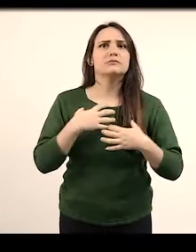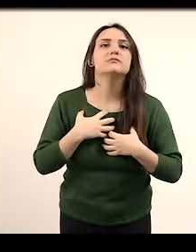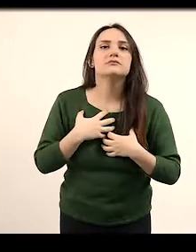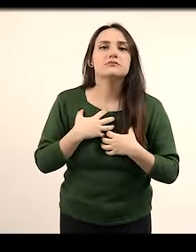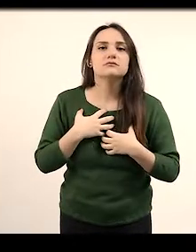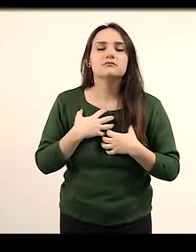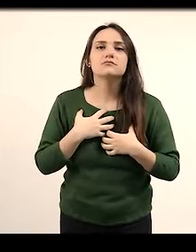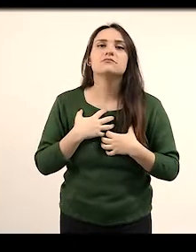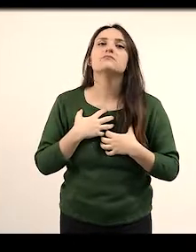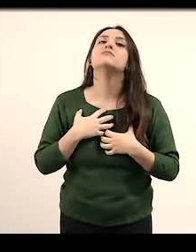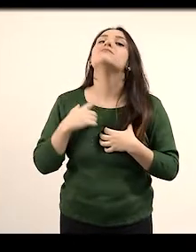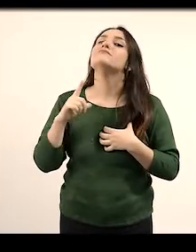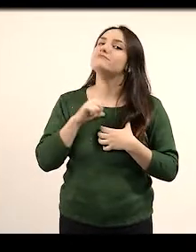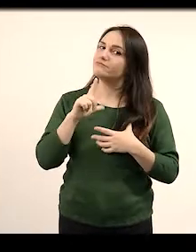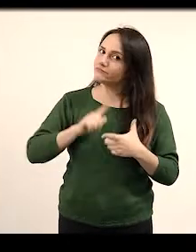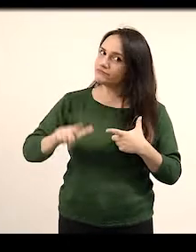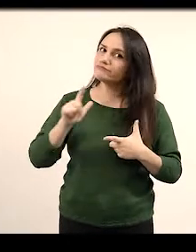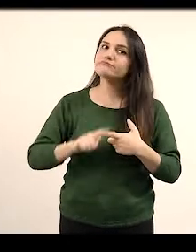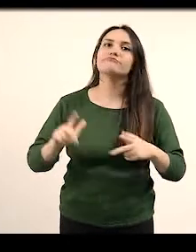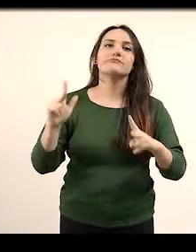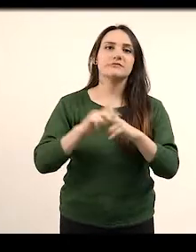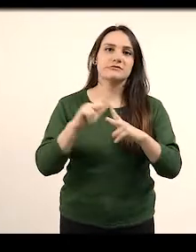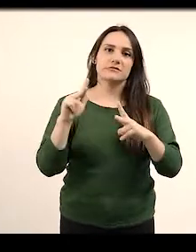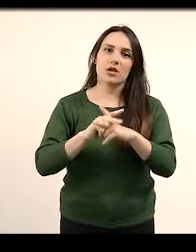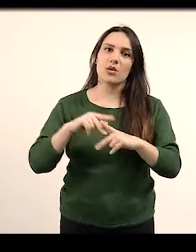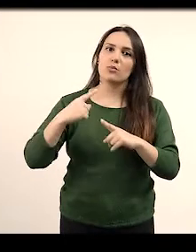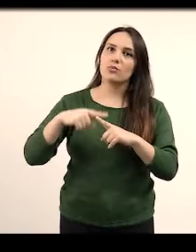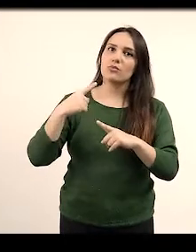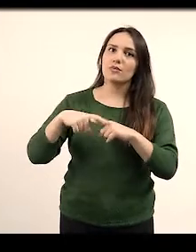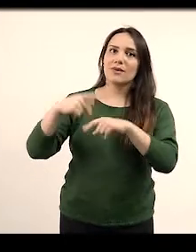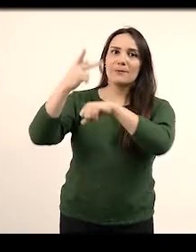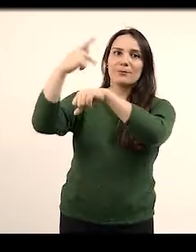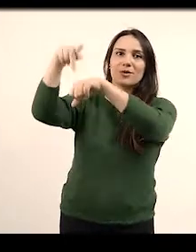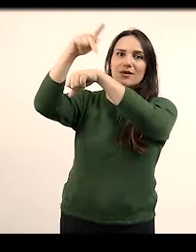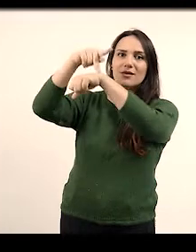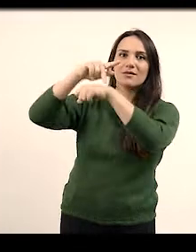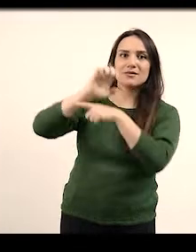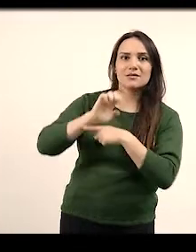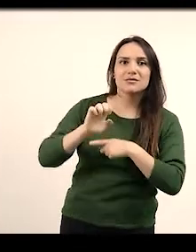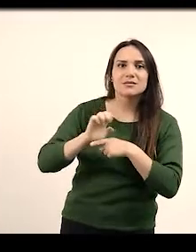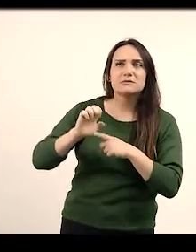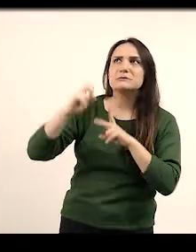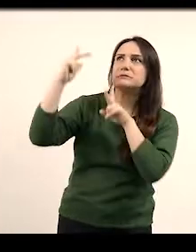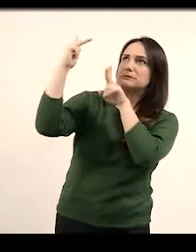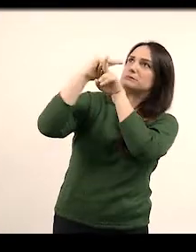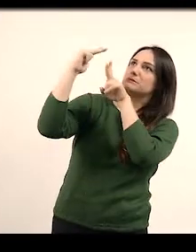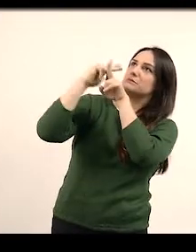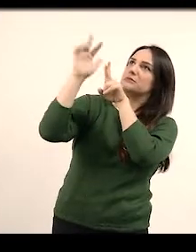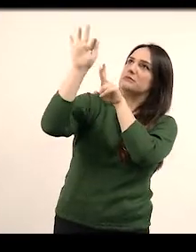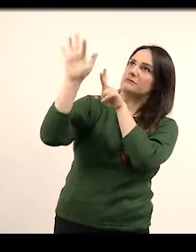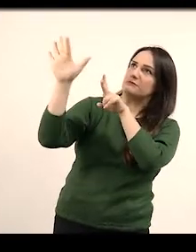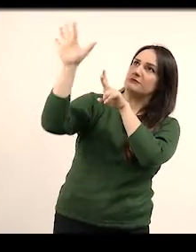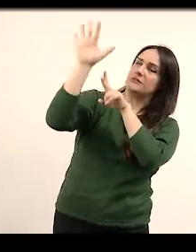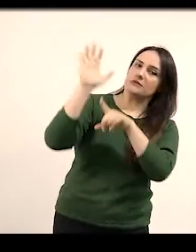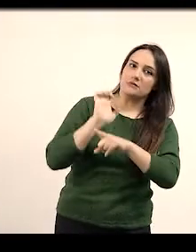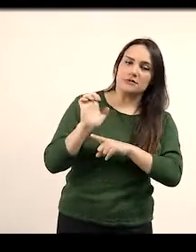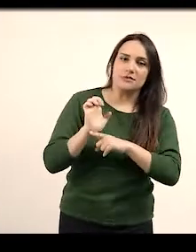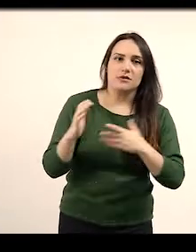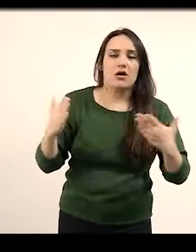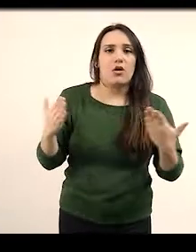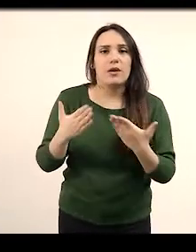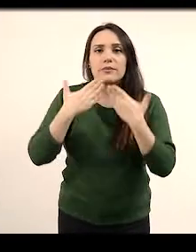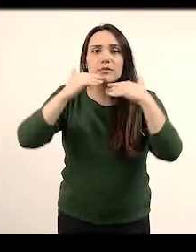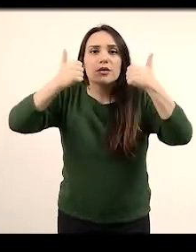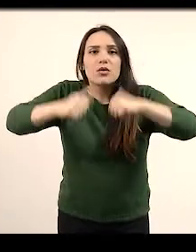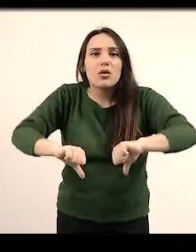uma crise entre os entes federados num momento desse realmente chama muita atenção e desafia o mundo